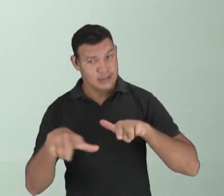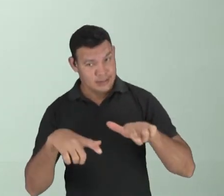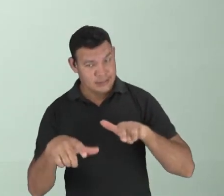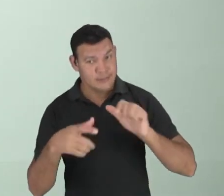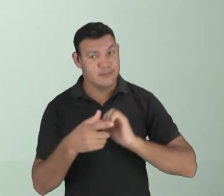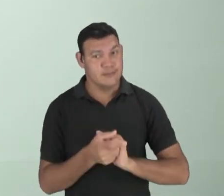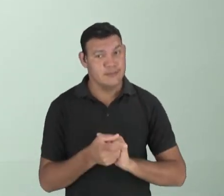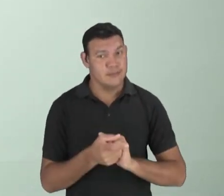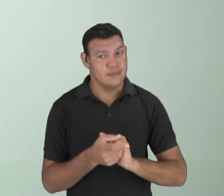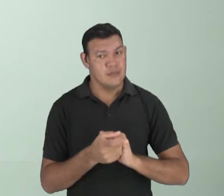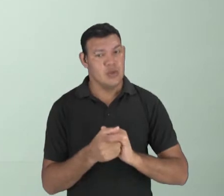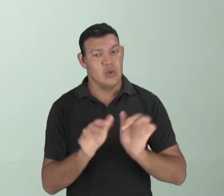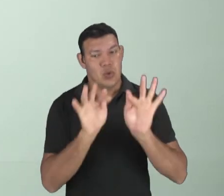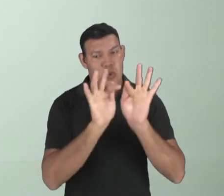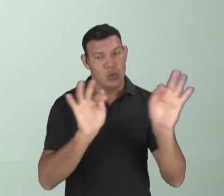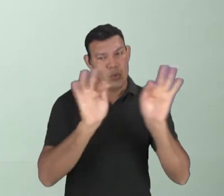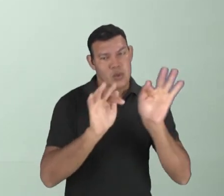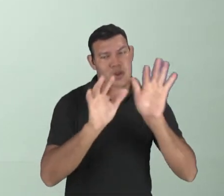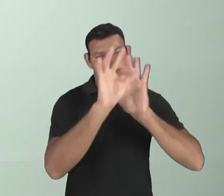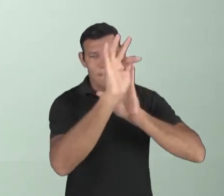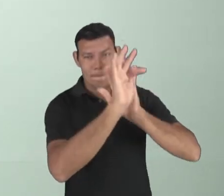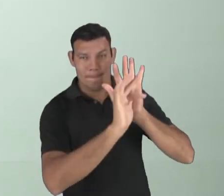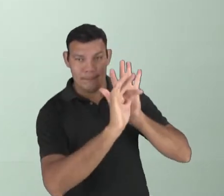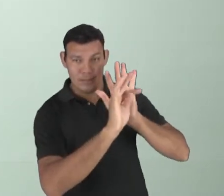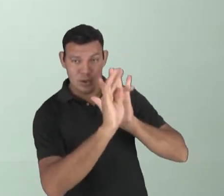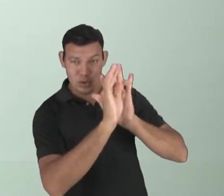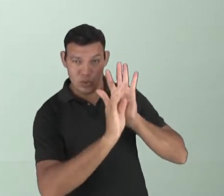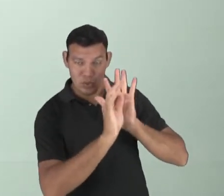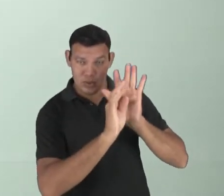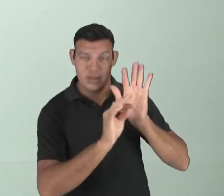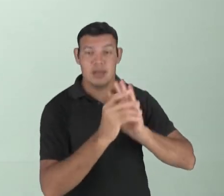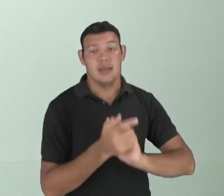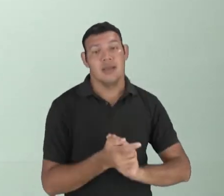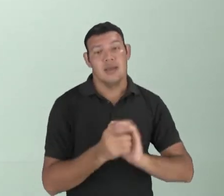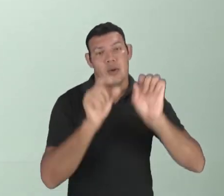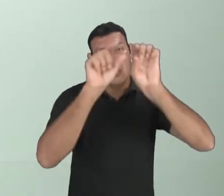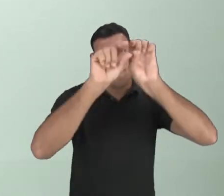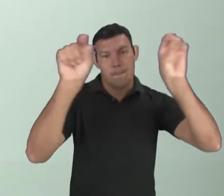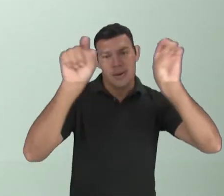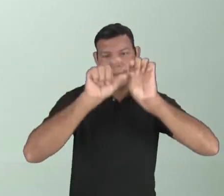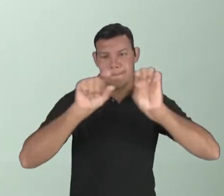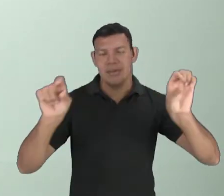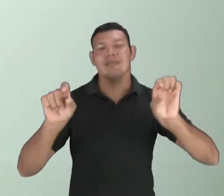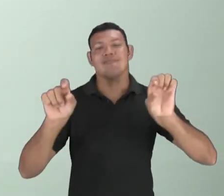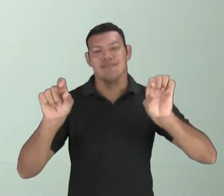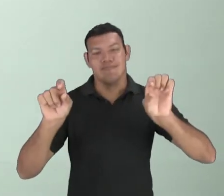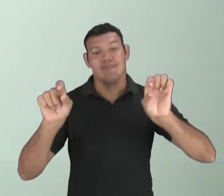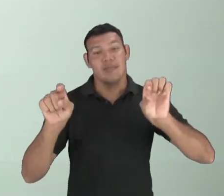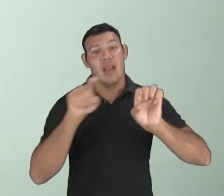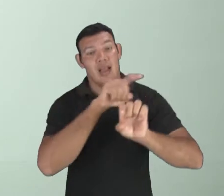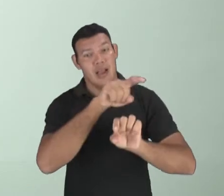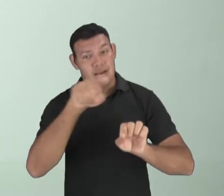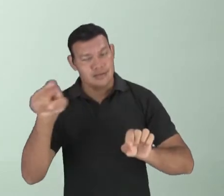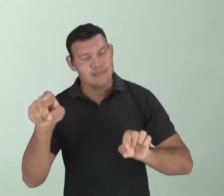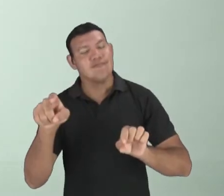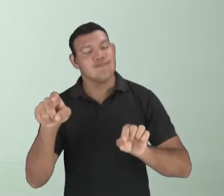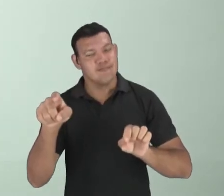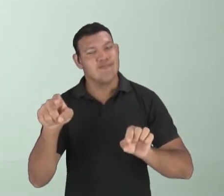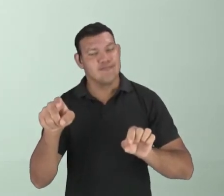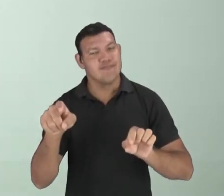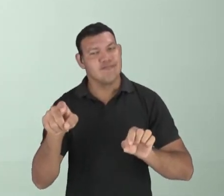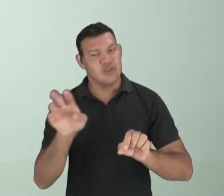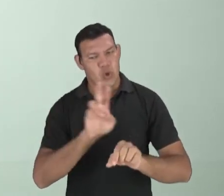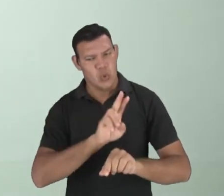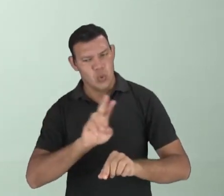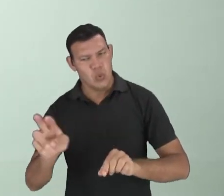contexto, ou seja, numa frase, num texto, num parágrafo, aí é que vai fazer você receber o título